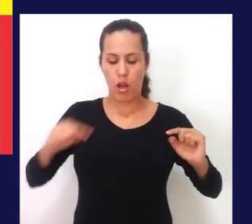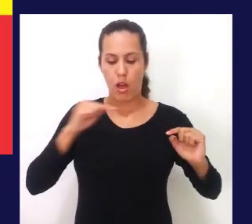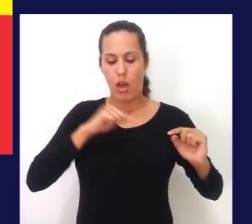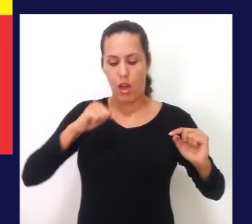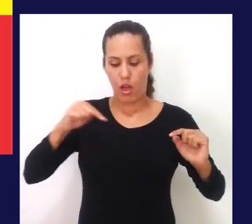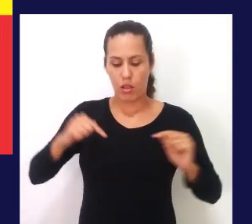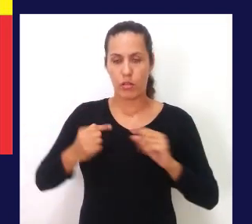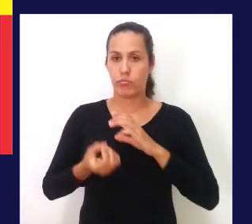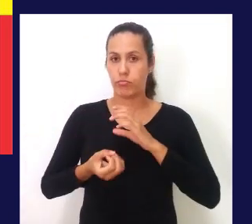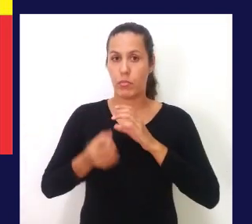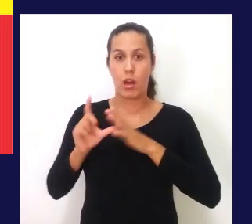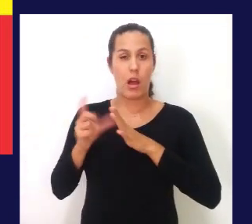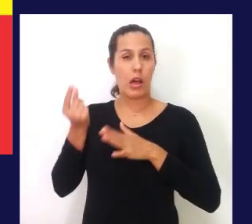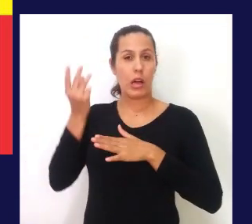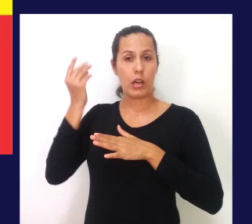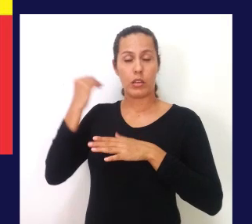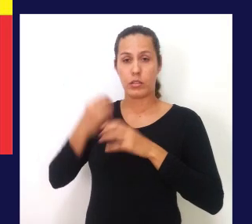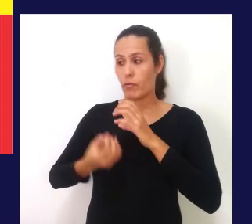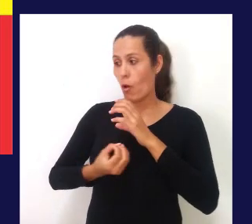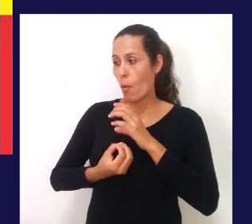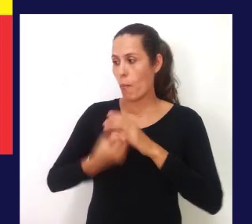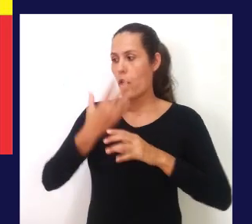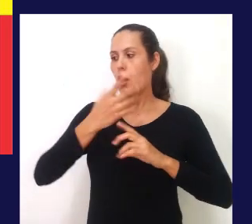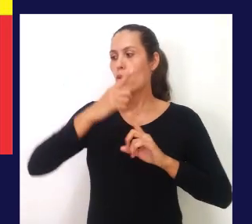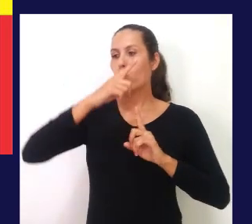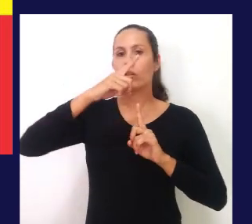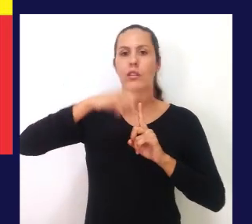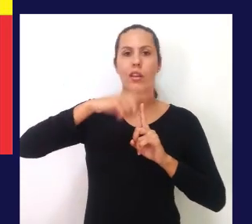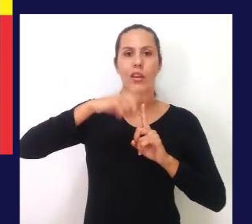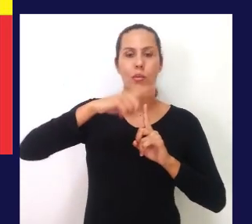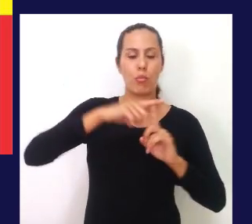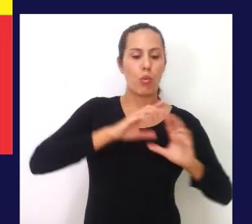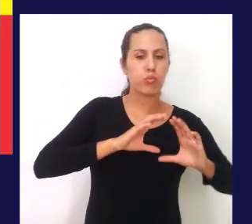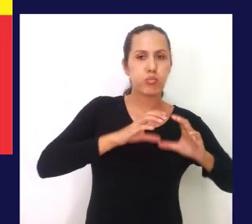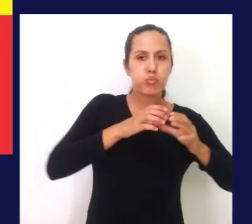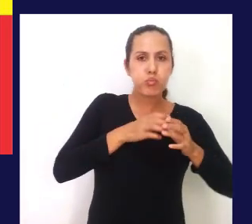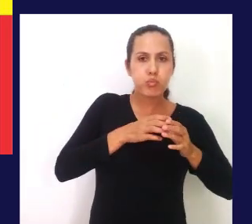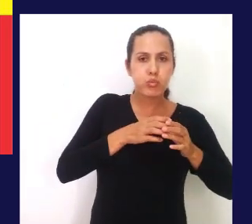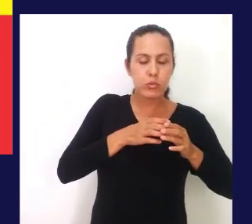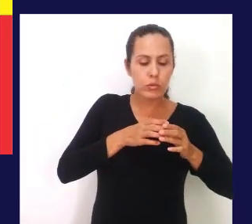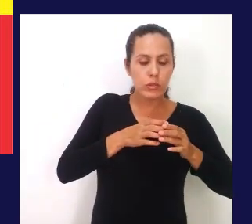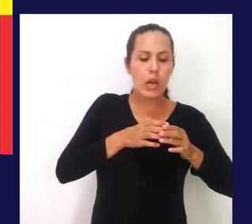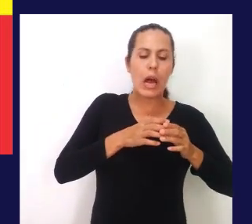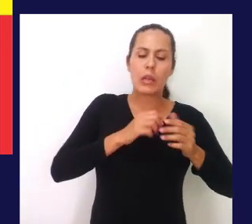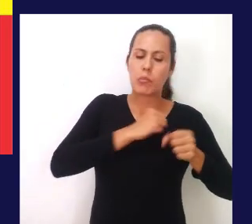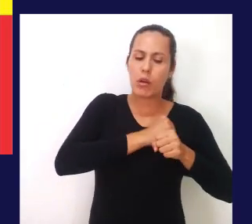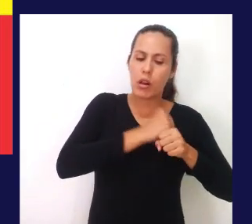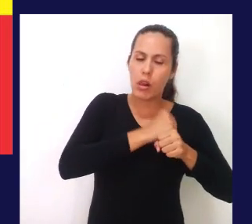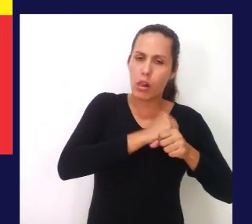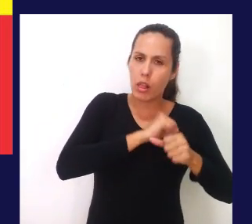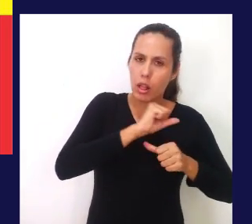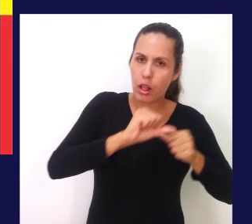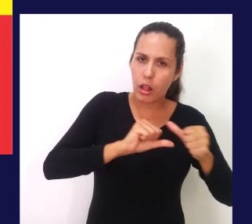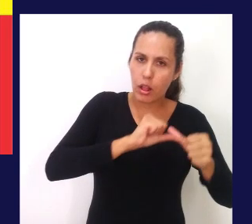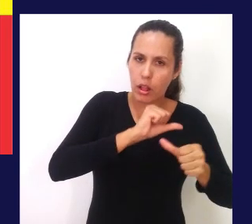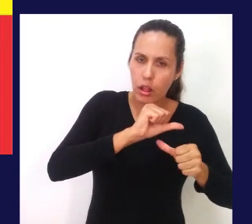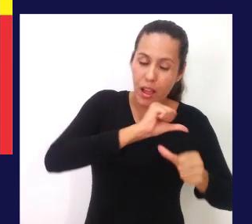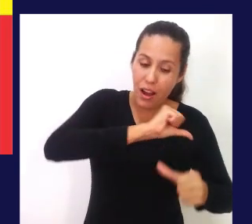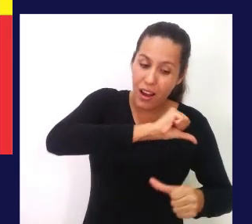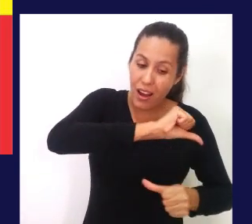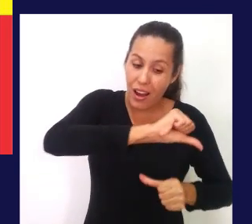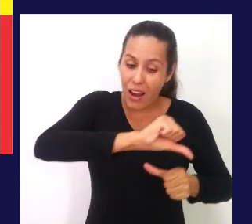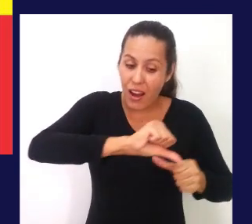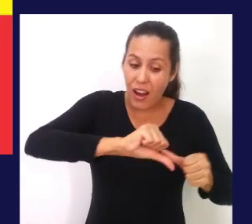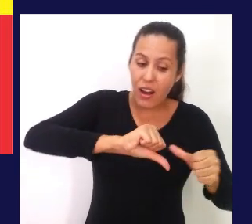transformar em mármore. Observe que quando essas rochas elas foram formadas de início, ela tinha